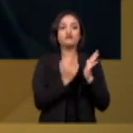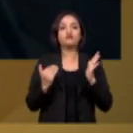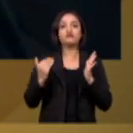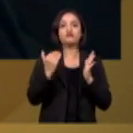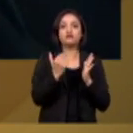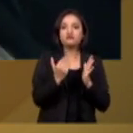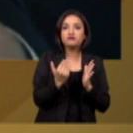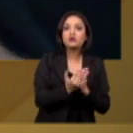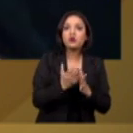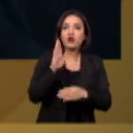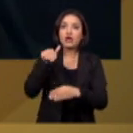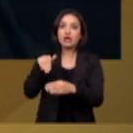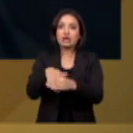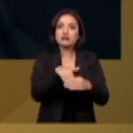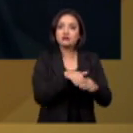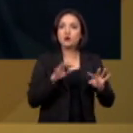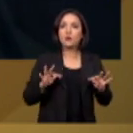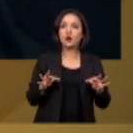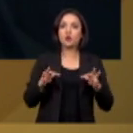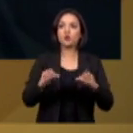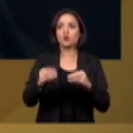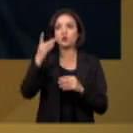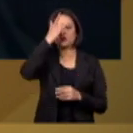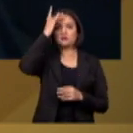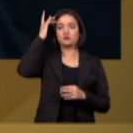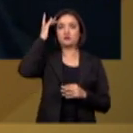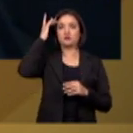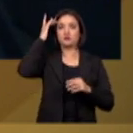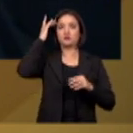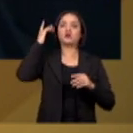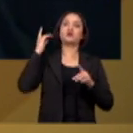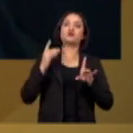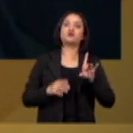metade do órgão especial para todos os